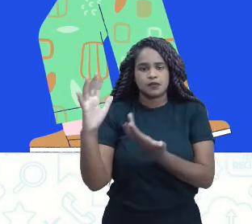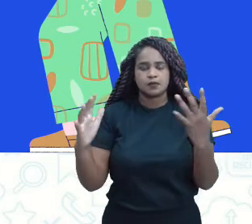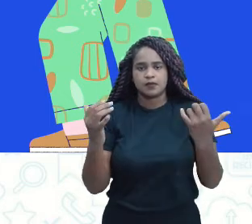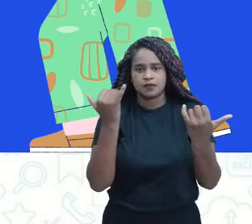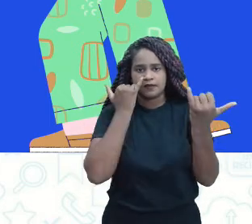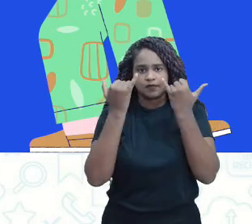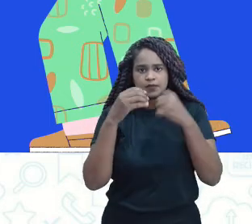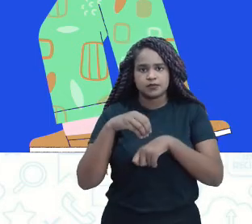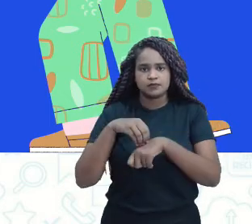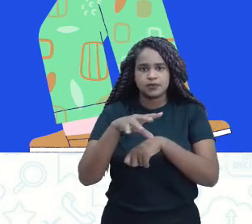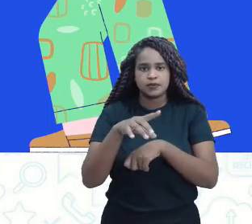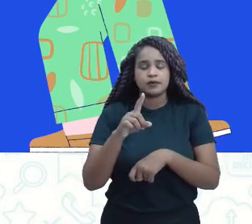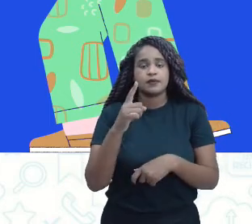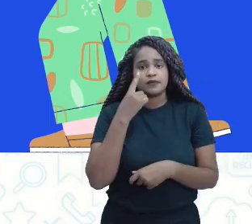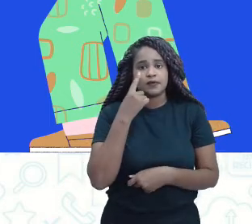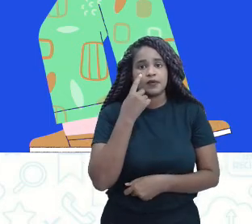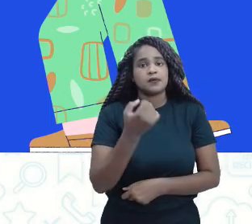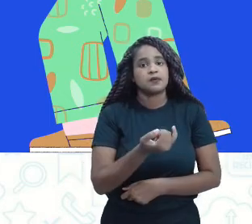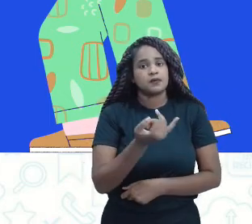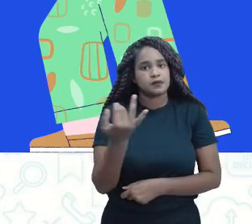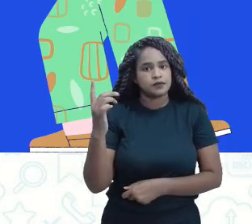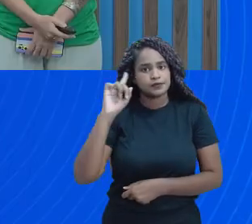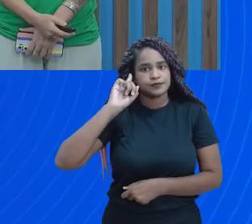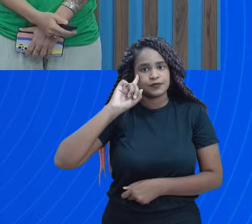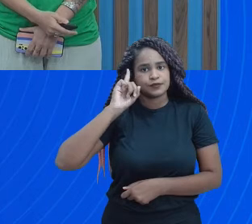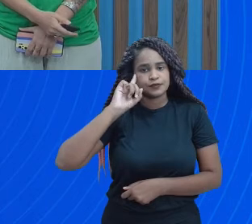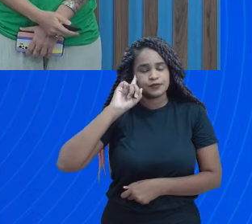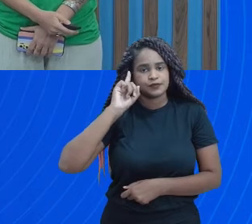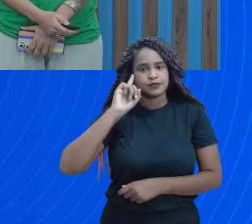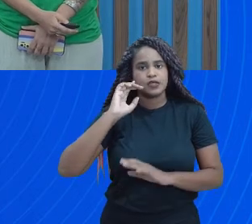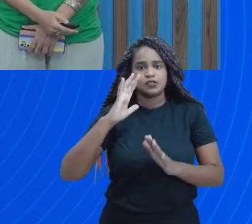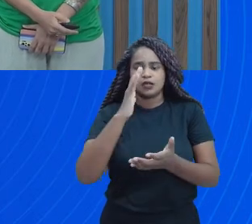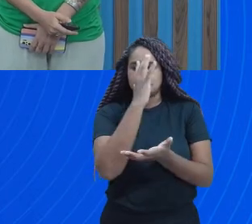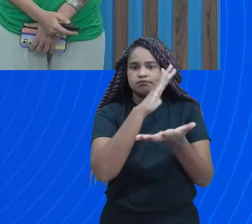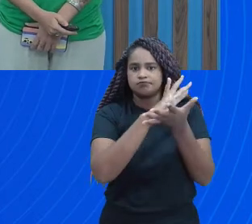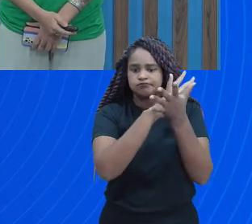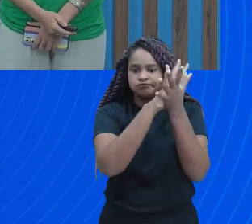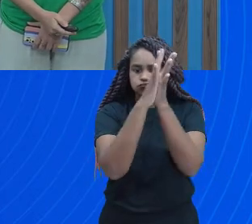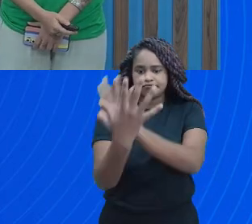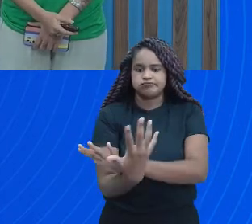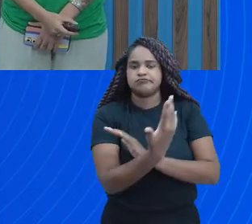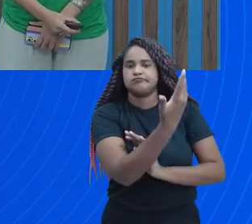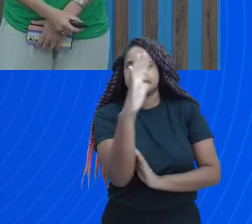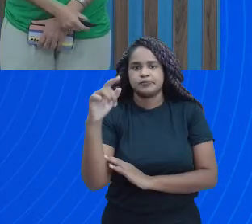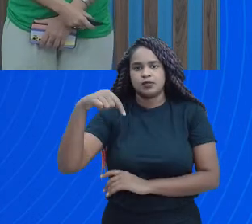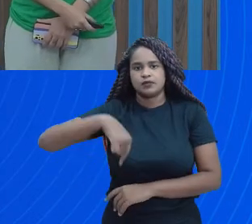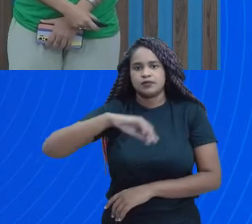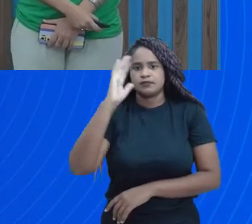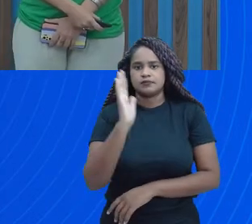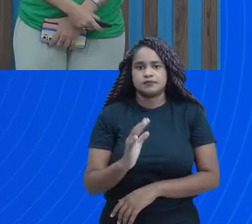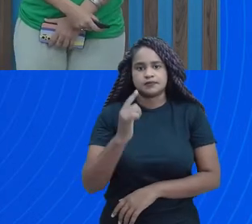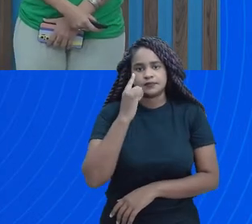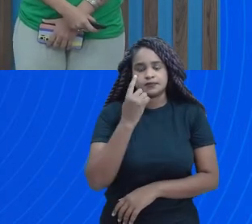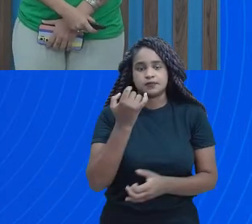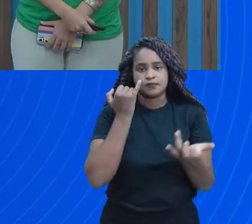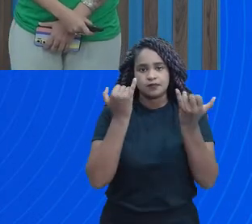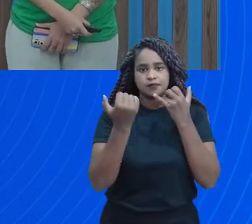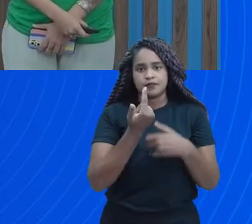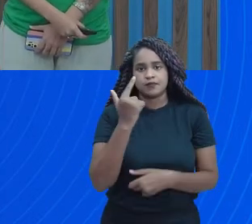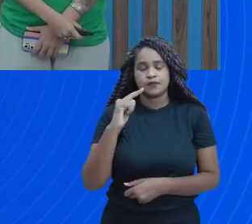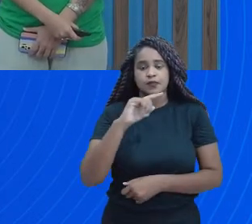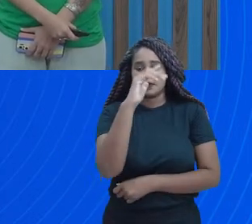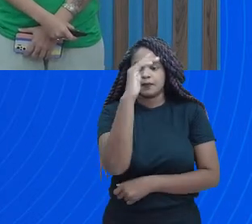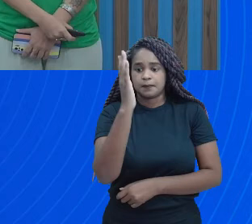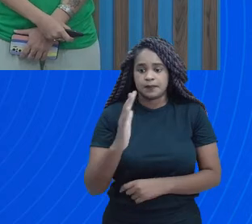aí de área que já foi desmatada no nosso Brasil. Outro dado aí, né, o Brasil